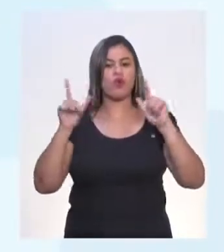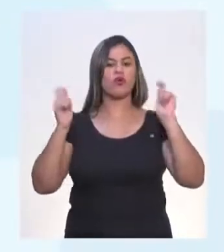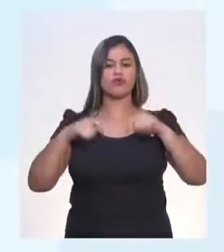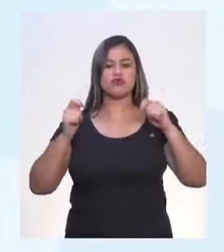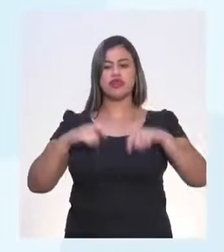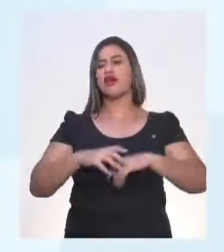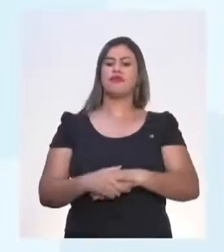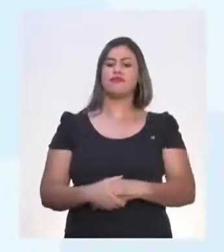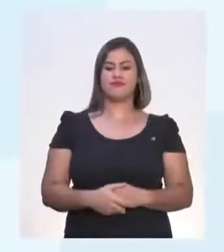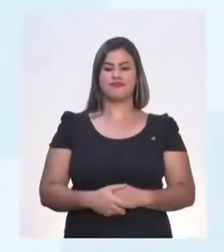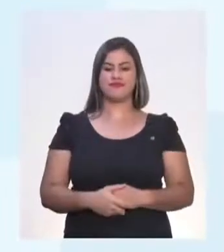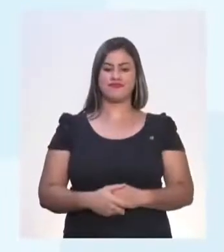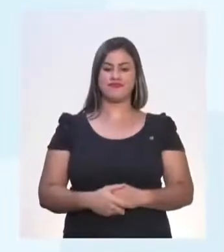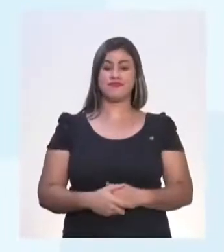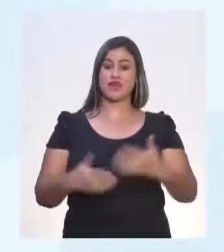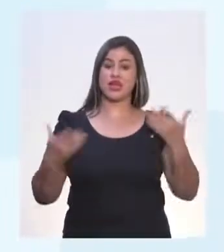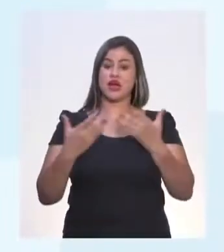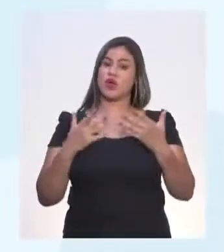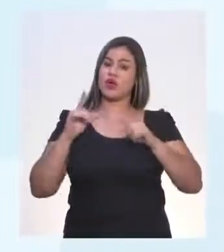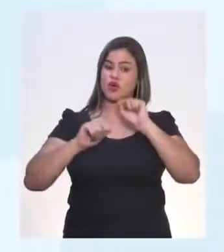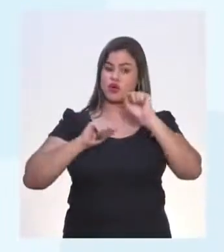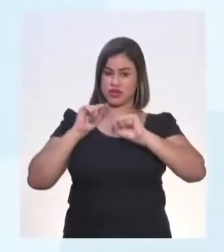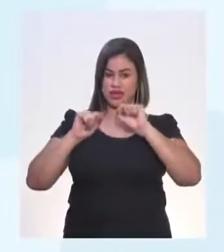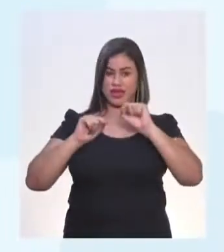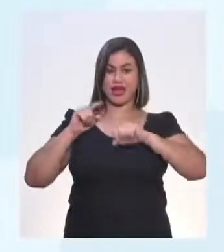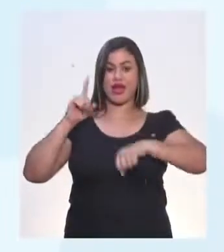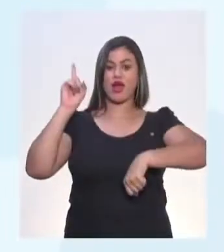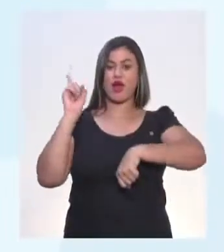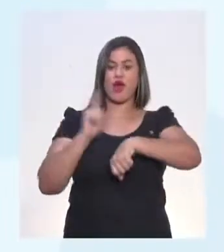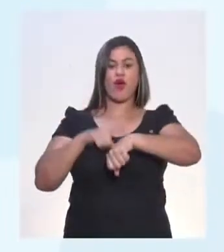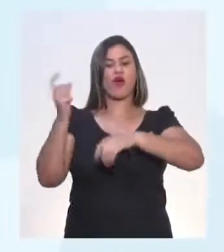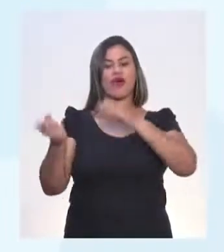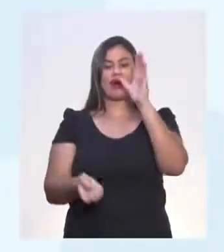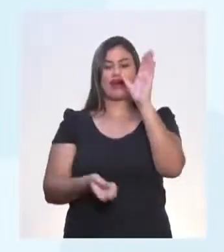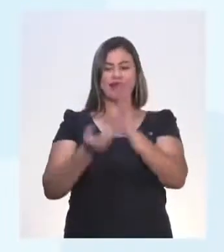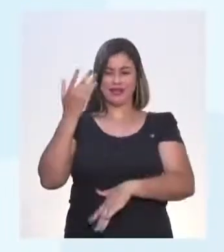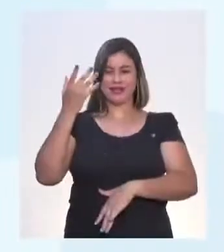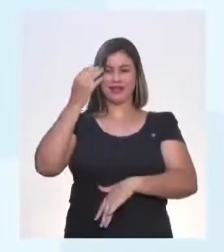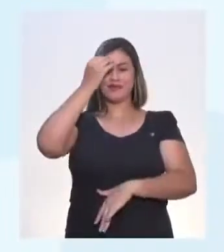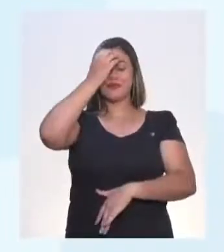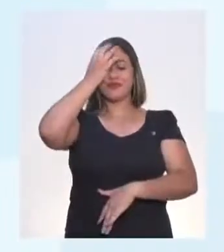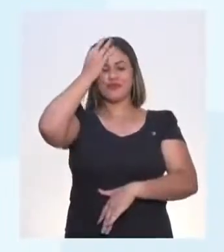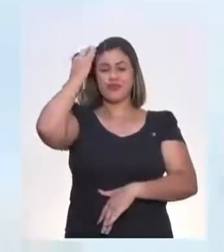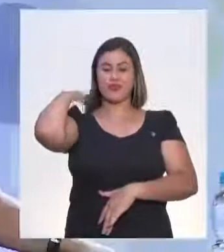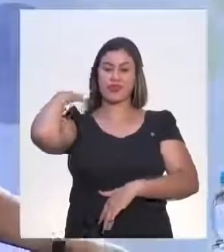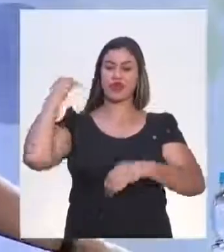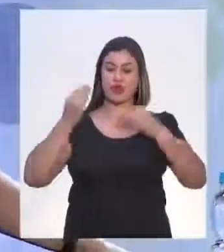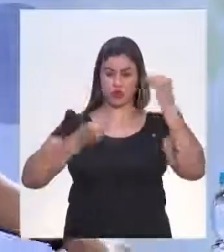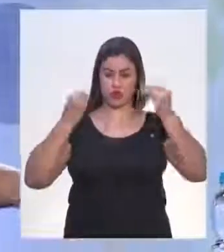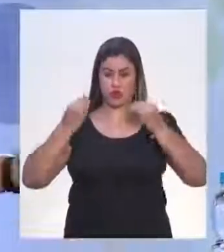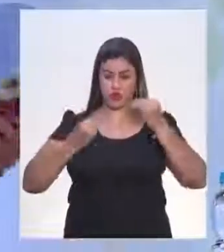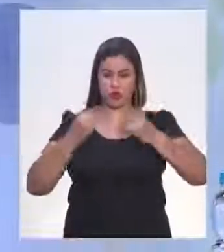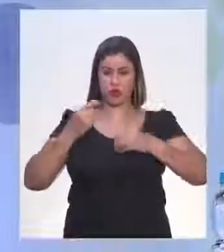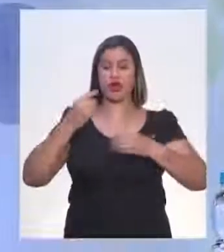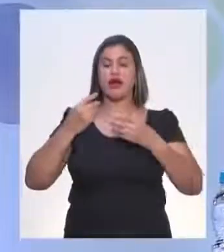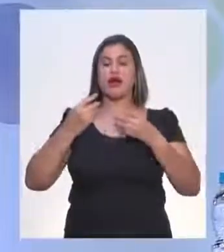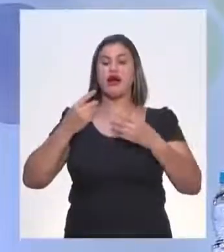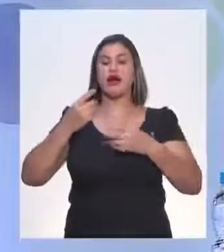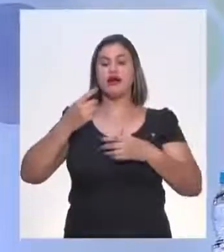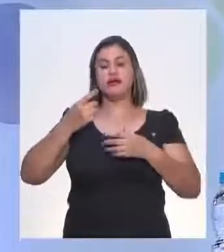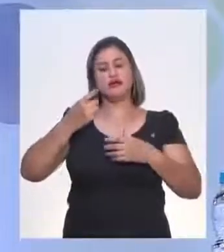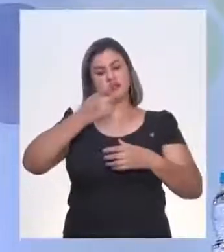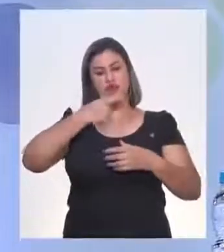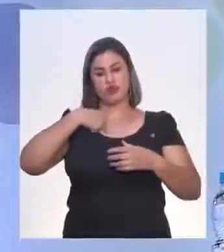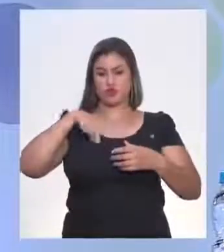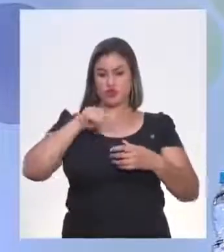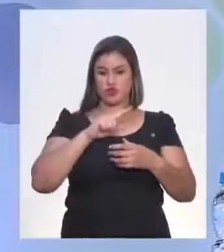bom agora nós chegamos na nossa hora que ele ativa então é o seguinte turma é assim nós estamos